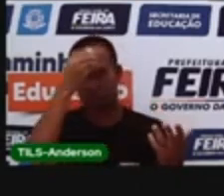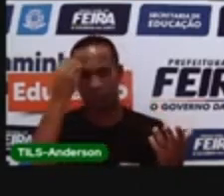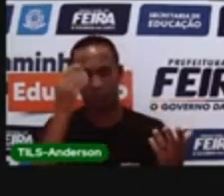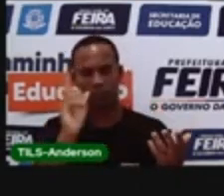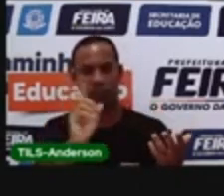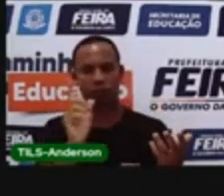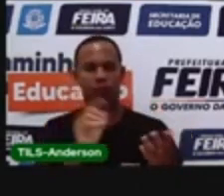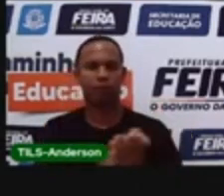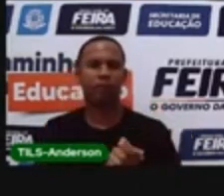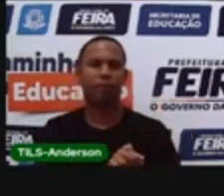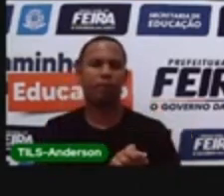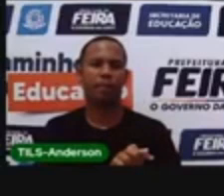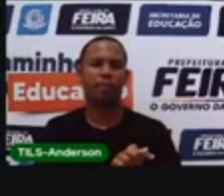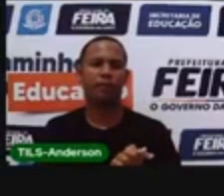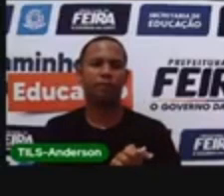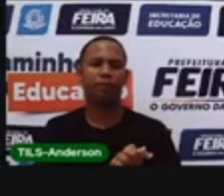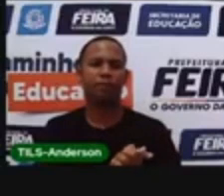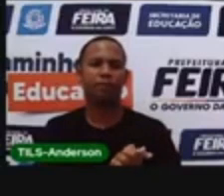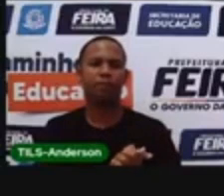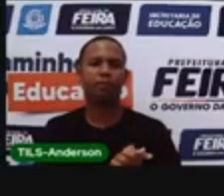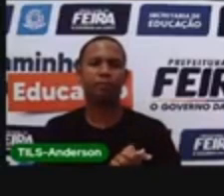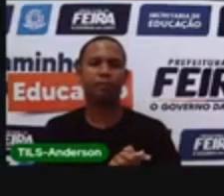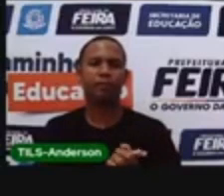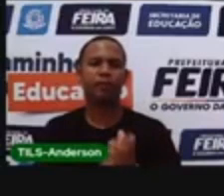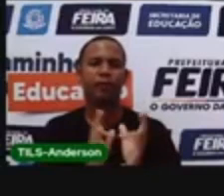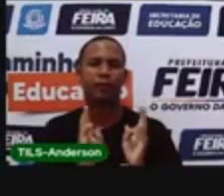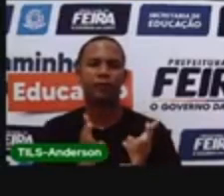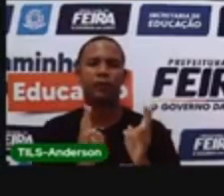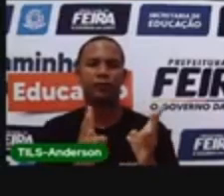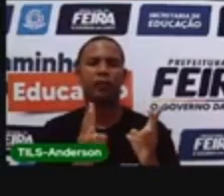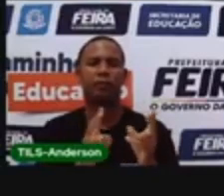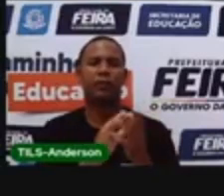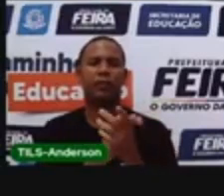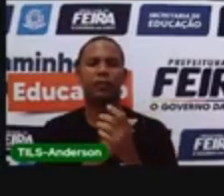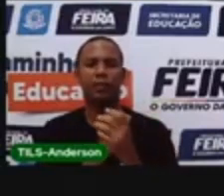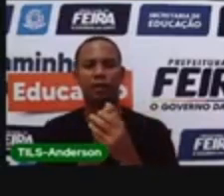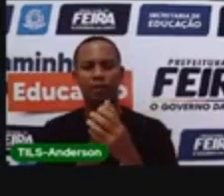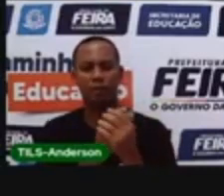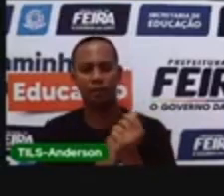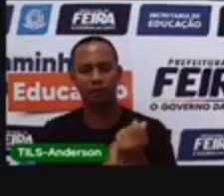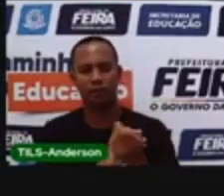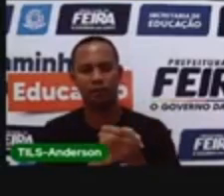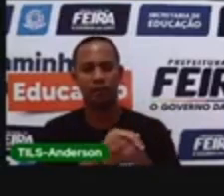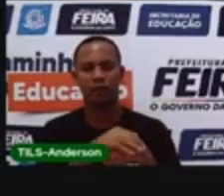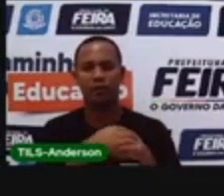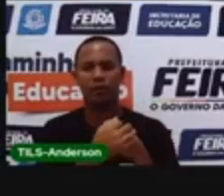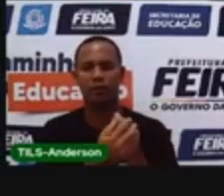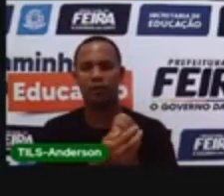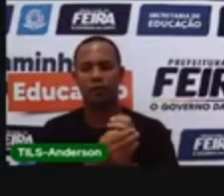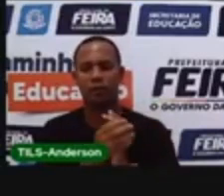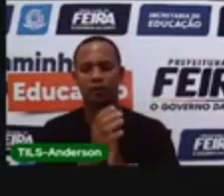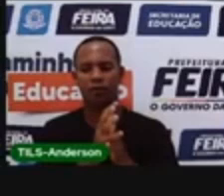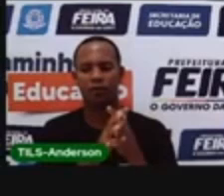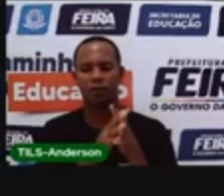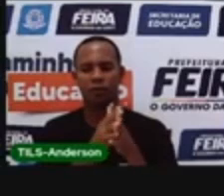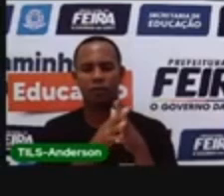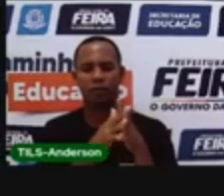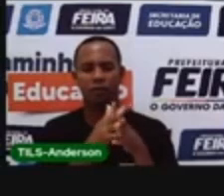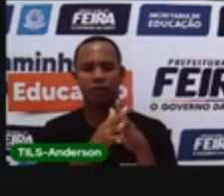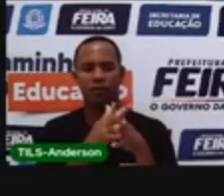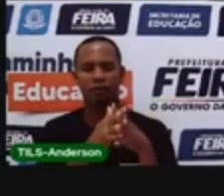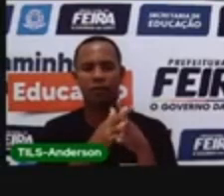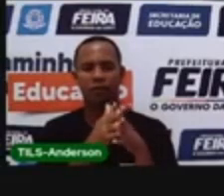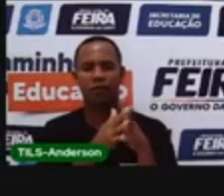tá? E como de costume, o recadinho da gente para vocês. Lava o